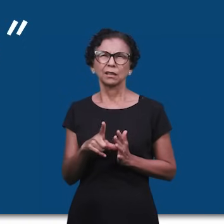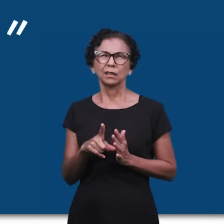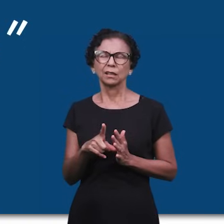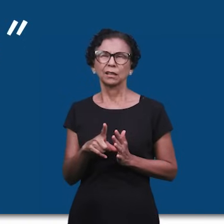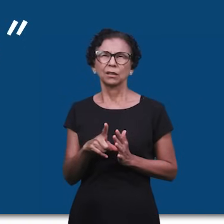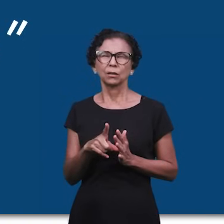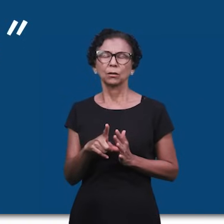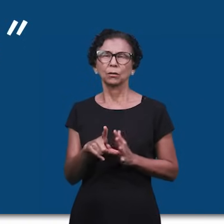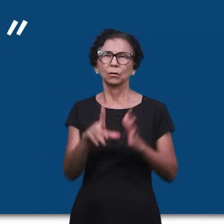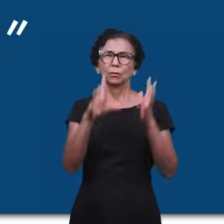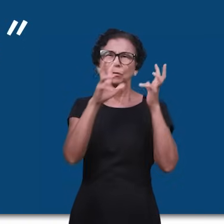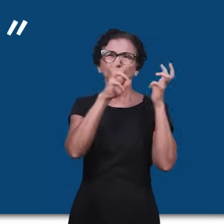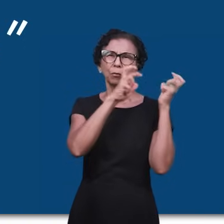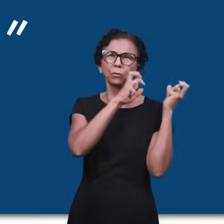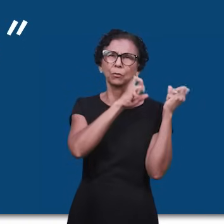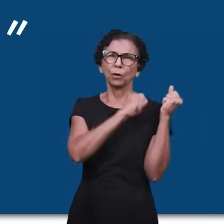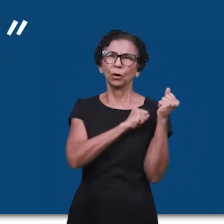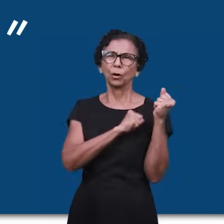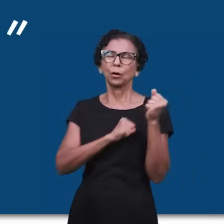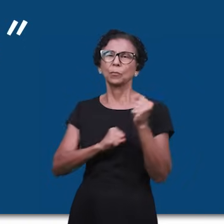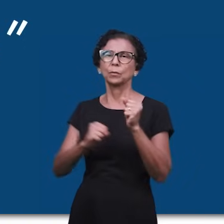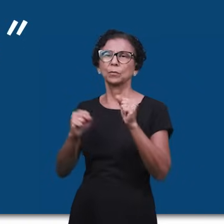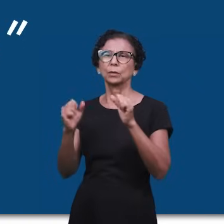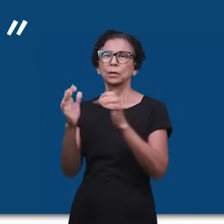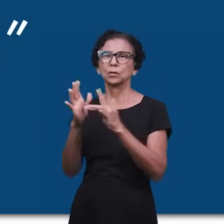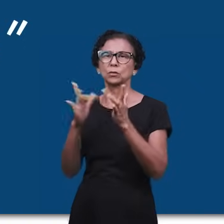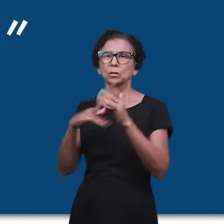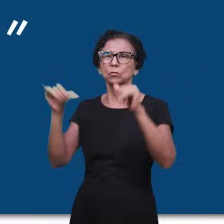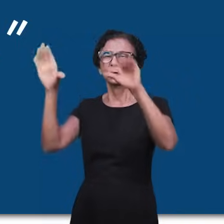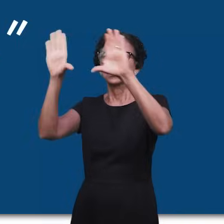mesmo Senhor descerá do céu com